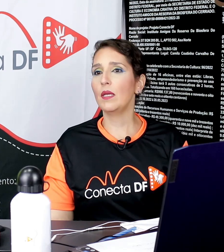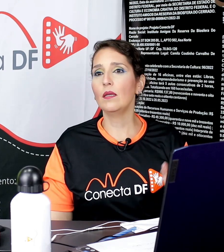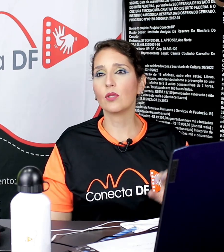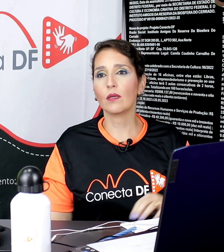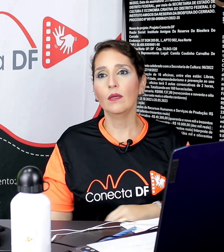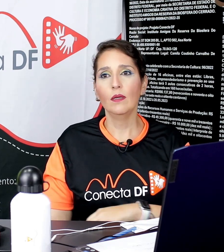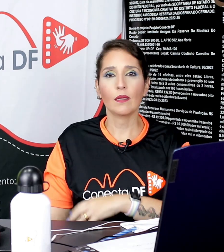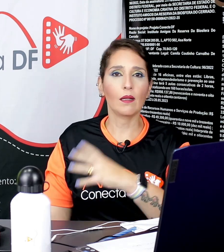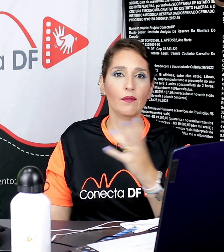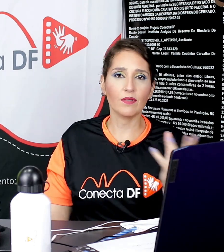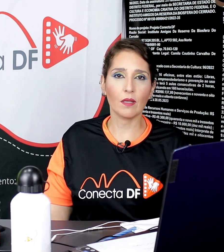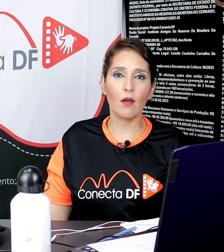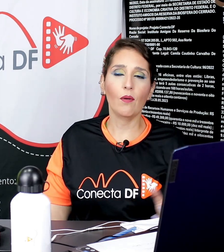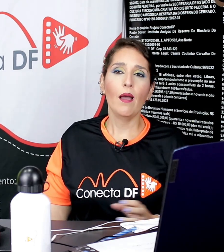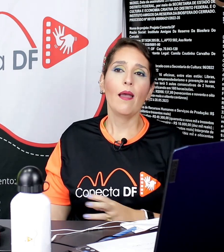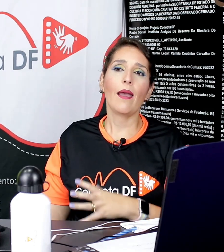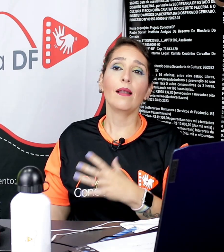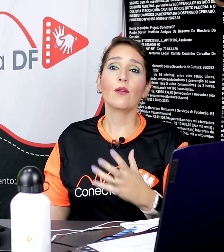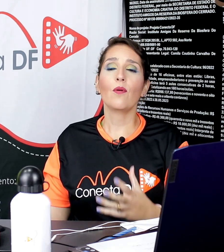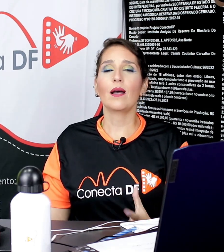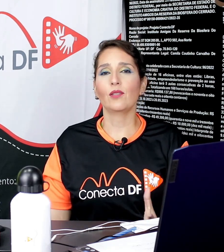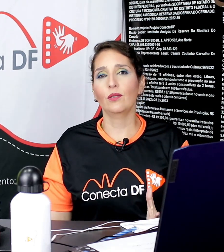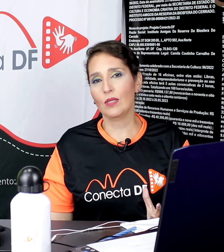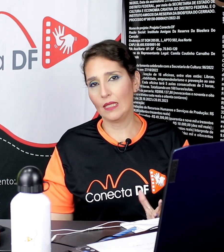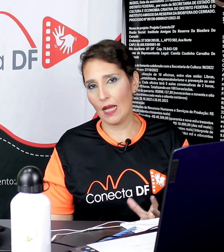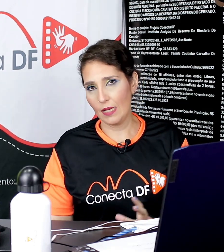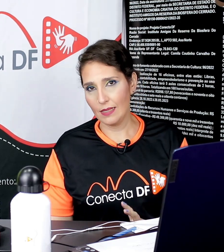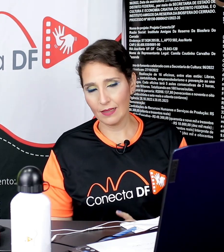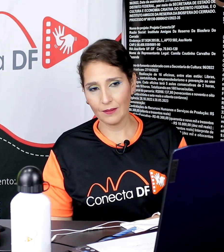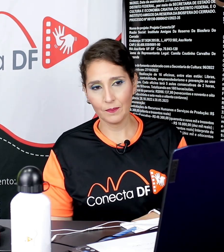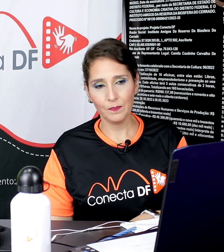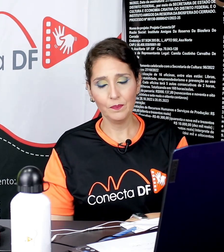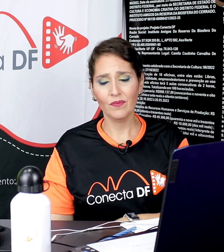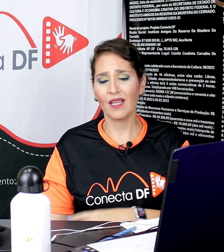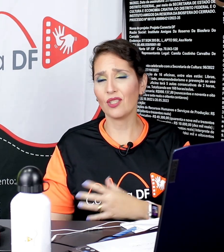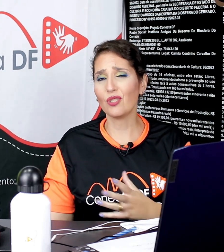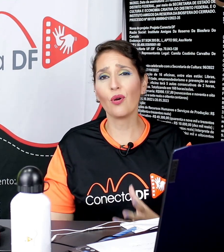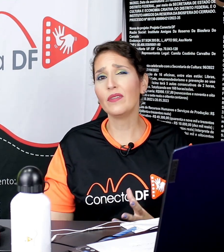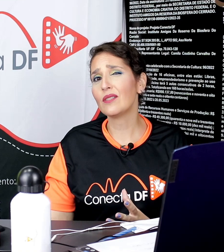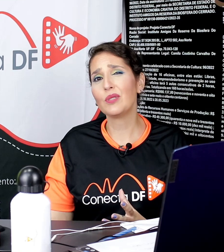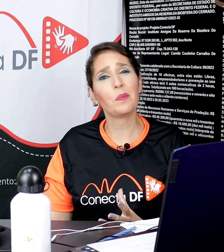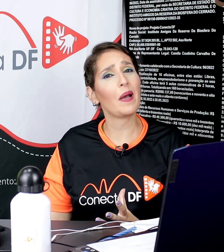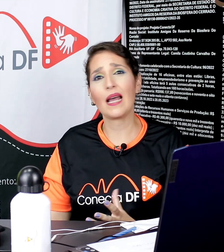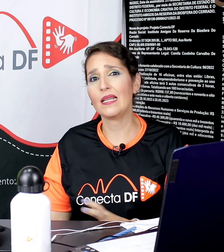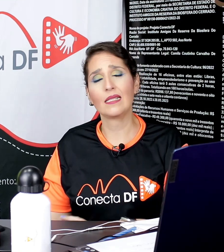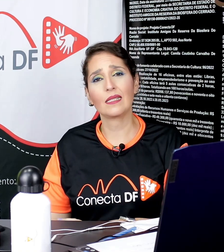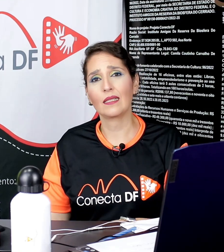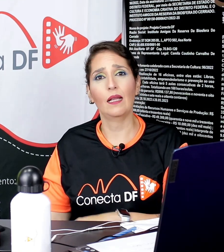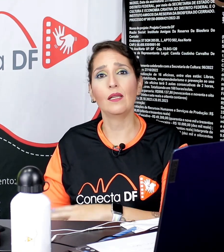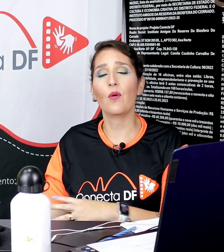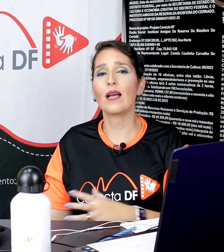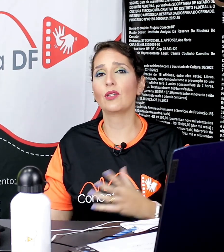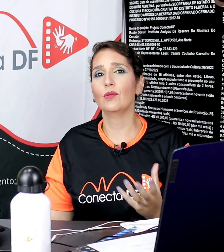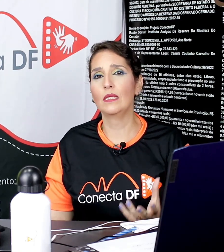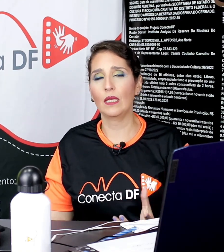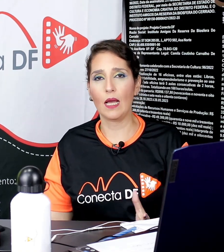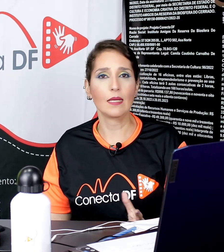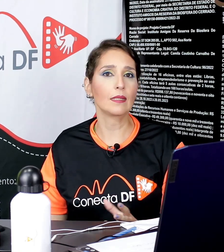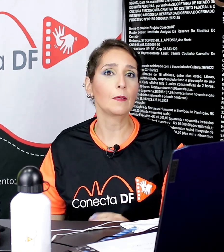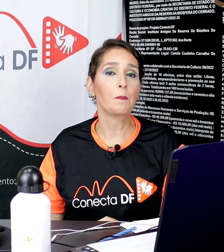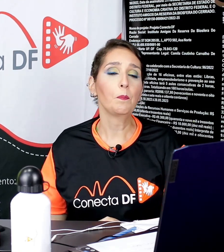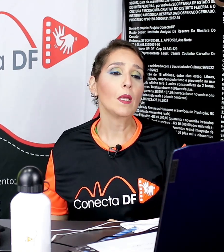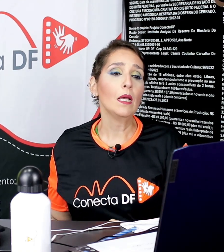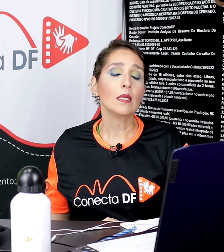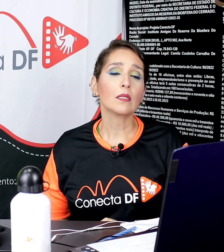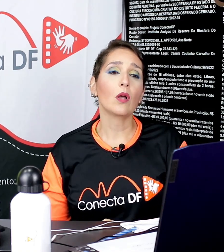na mídia, na televisão, é a linguagem dos sinais. A gente ouve isso demais, a linguagem dos